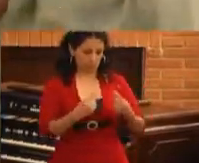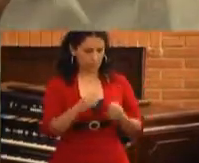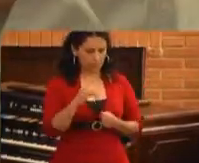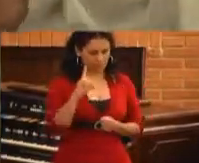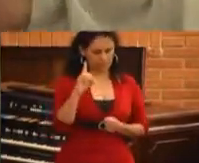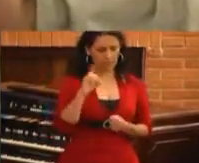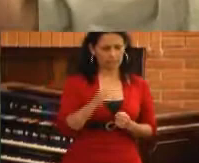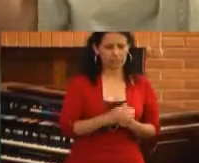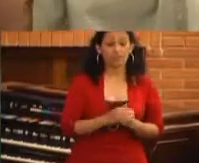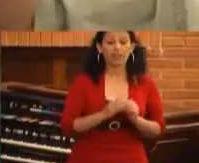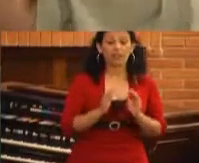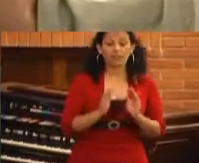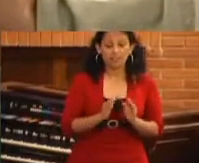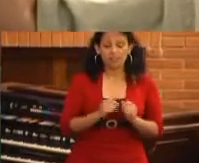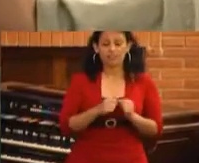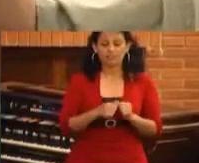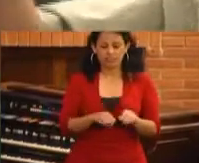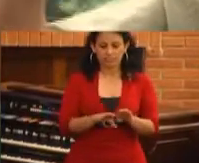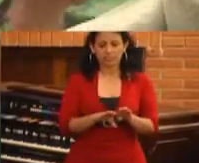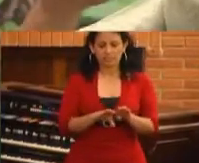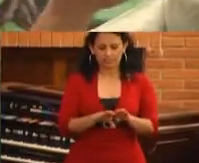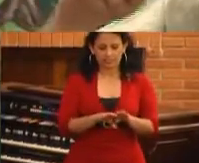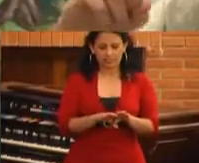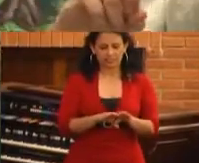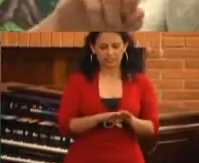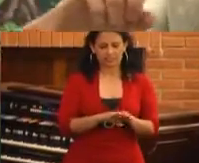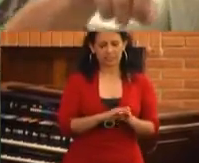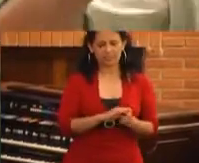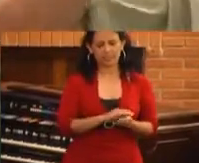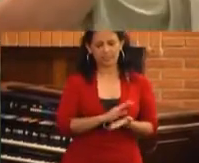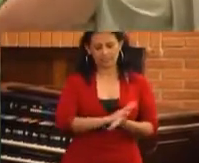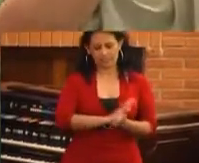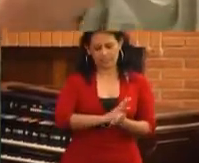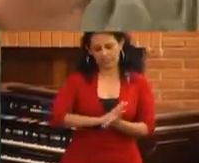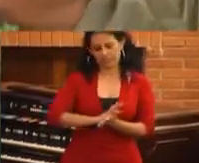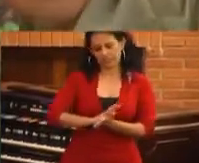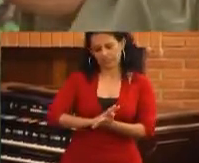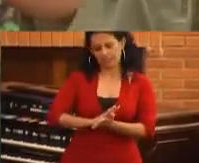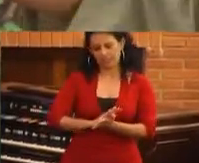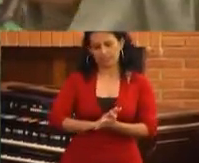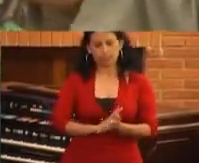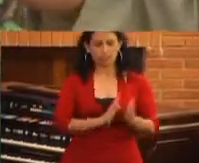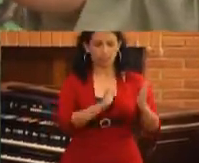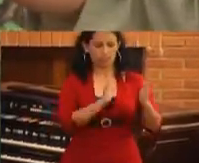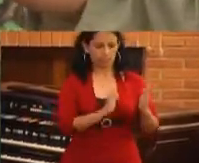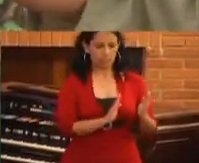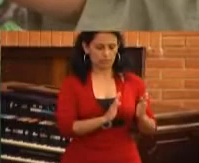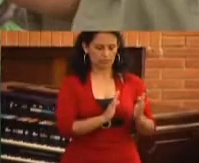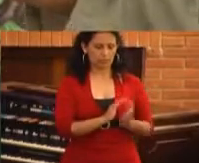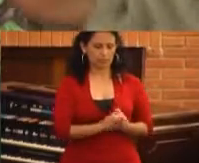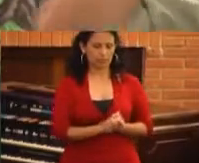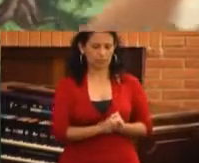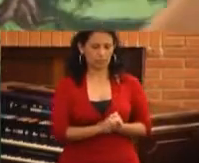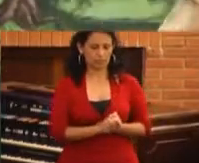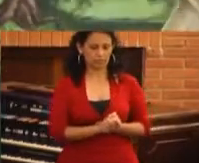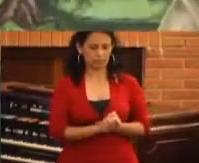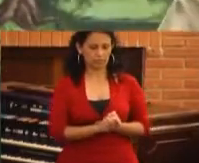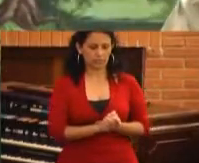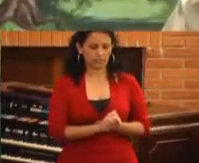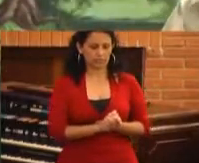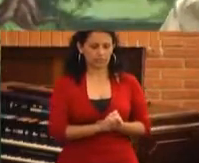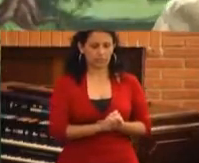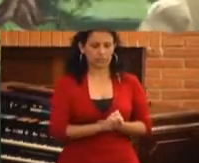jaz em ruína perante o indestrutível pé do